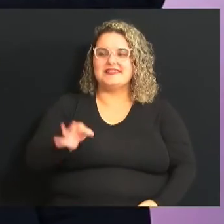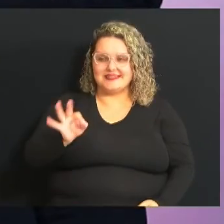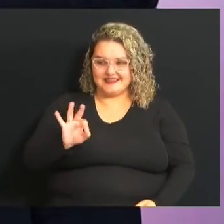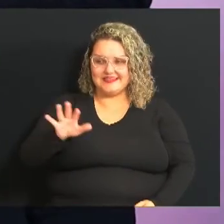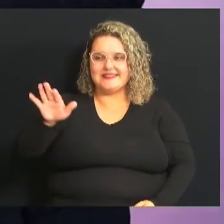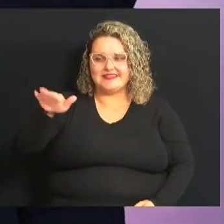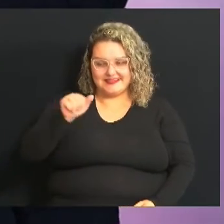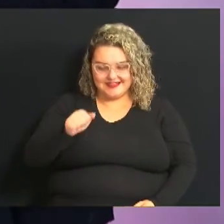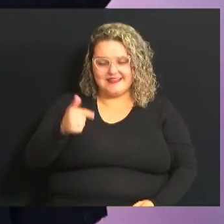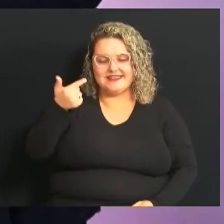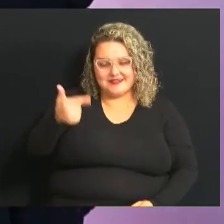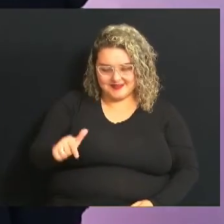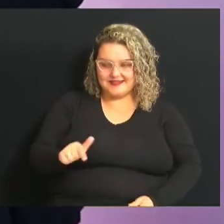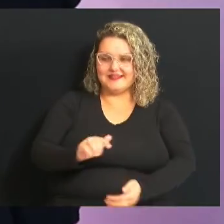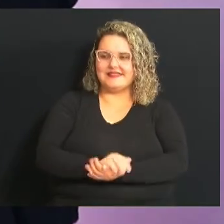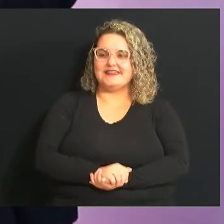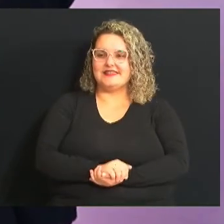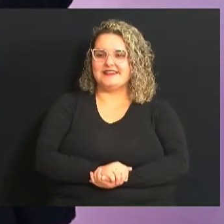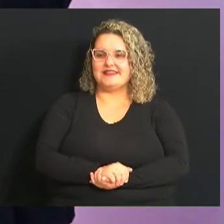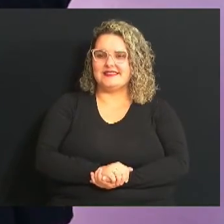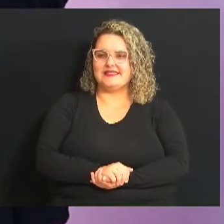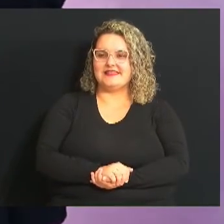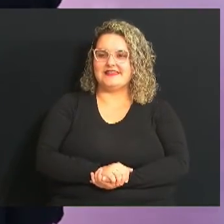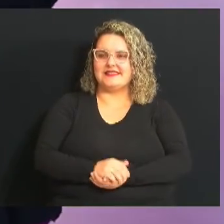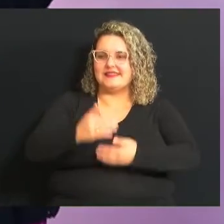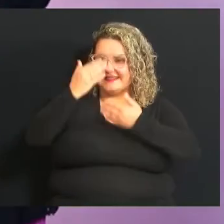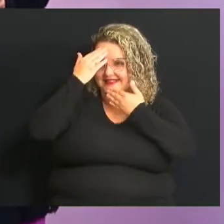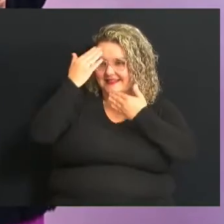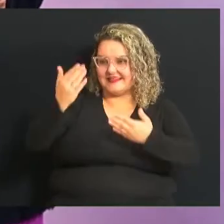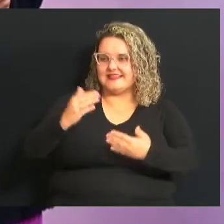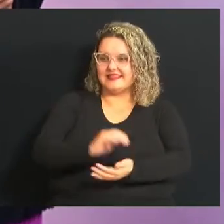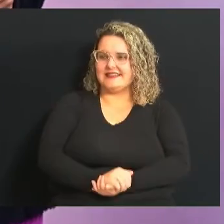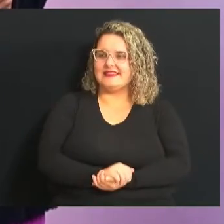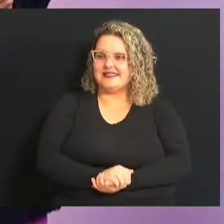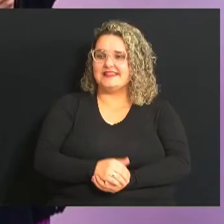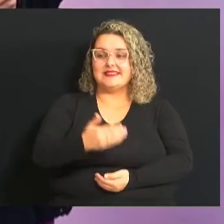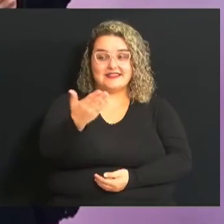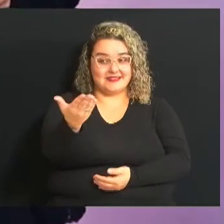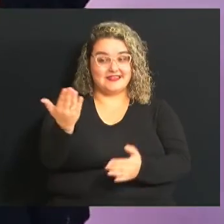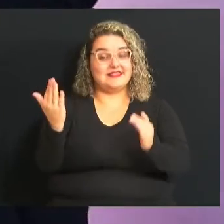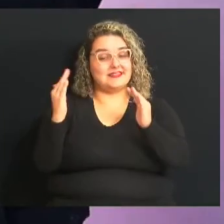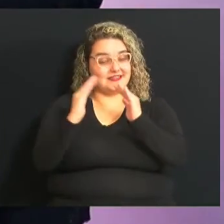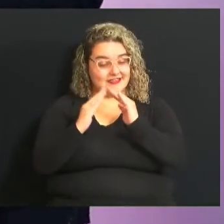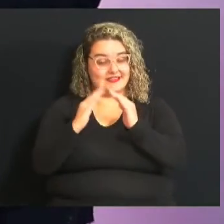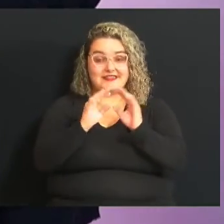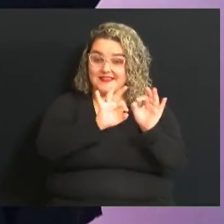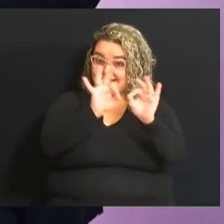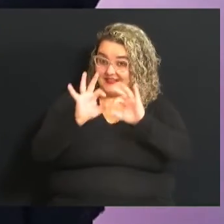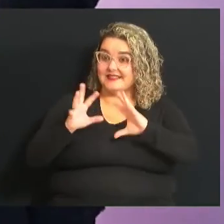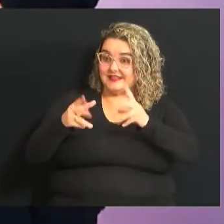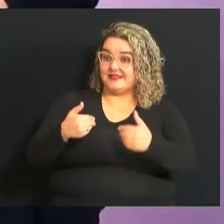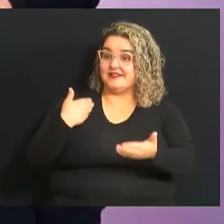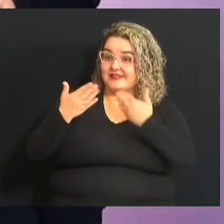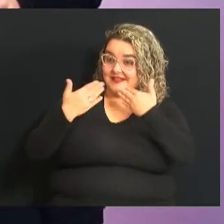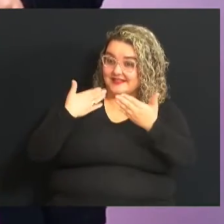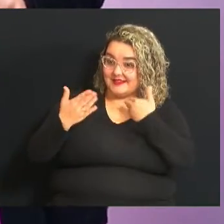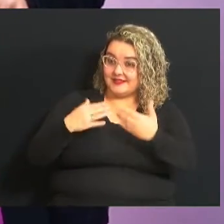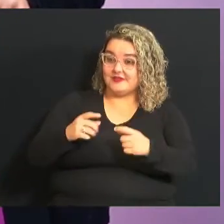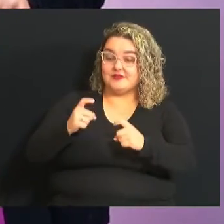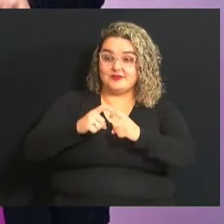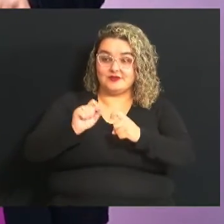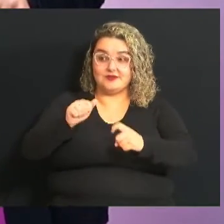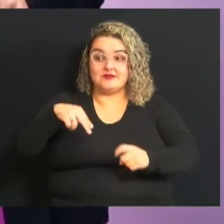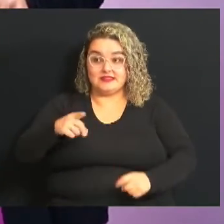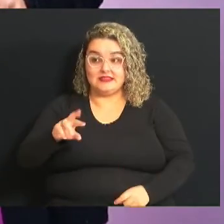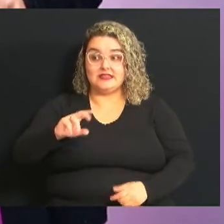vai te chamar de novo, viu? E para você... E para você que quiser rever toda essa conversa com o doutor André sobre as